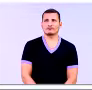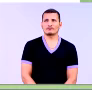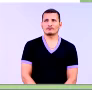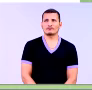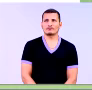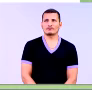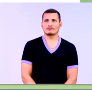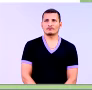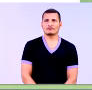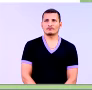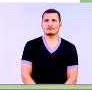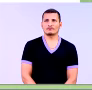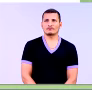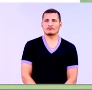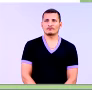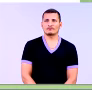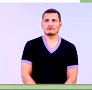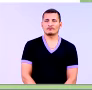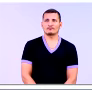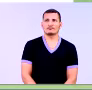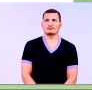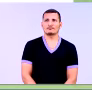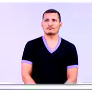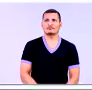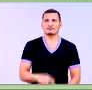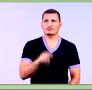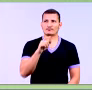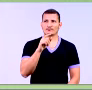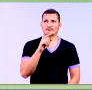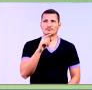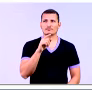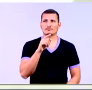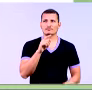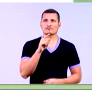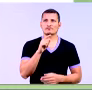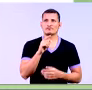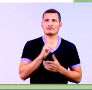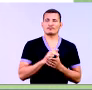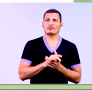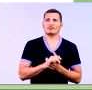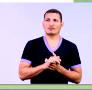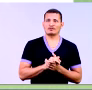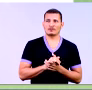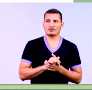tá? Mais um pouco, numa situação onde nós temos